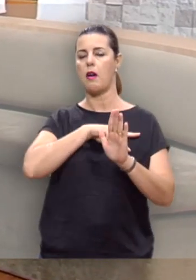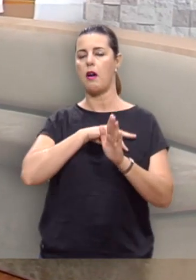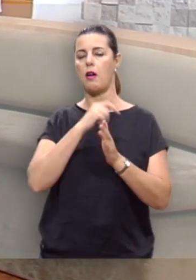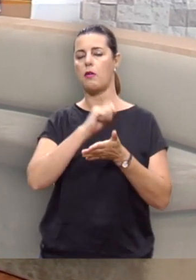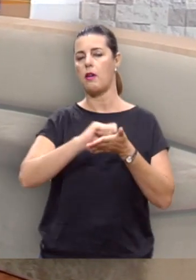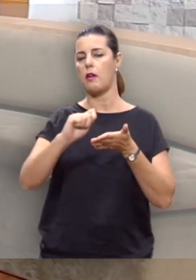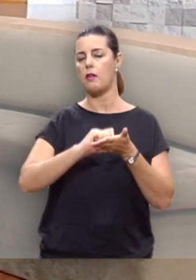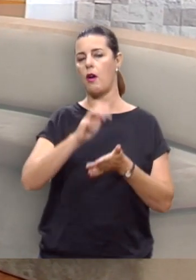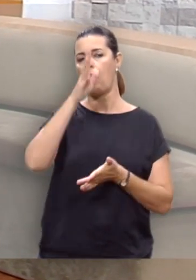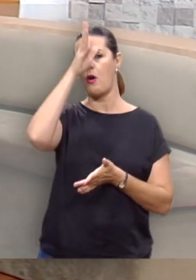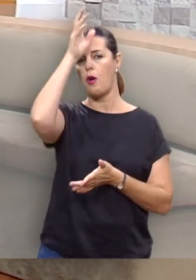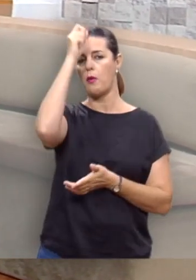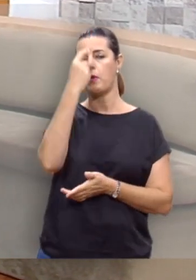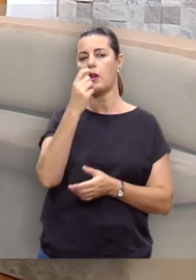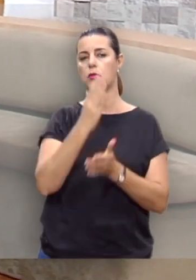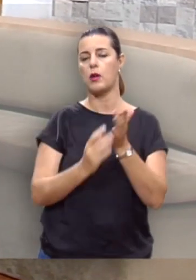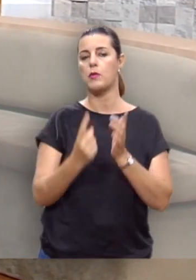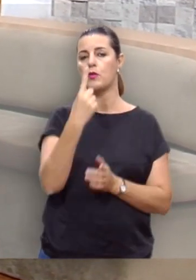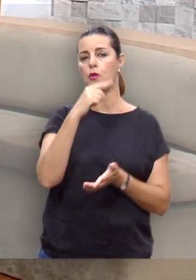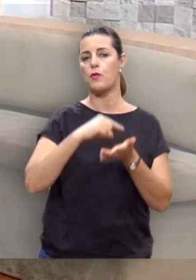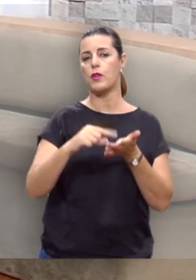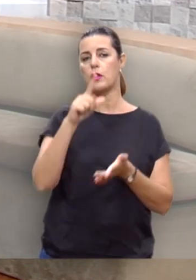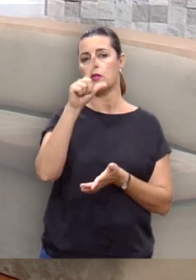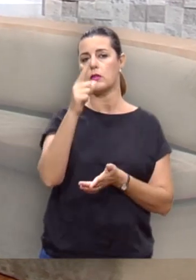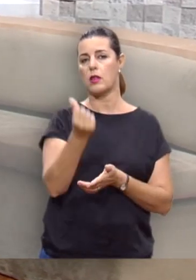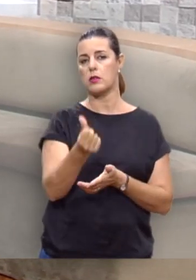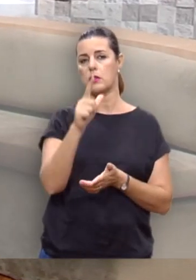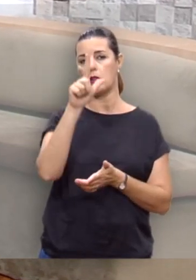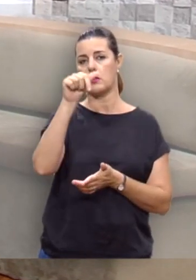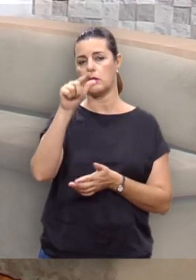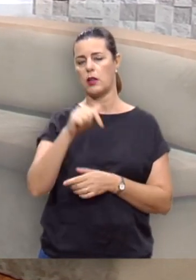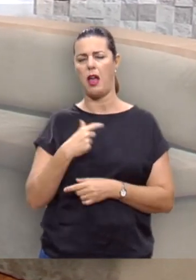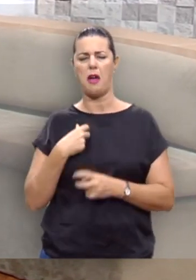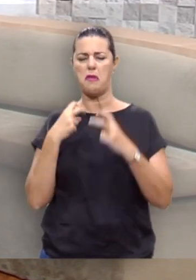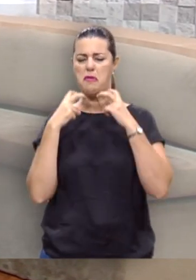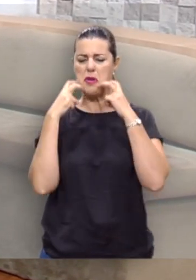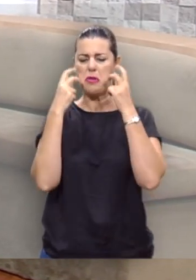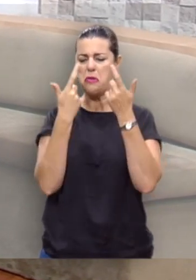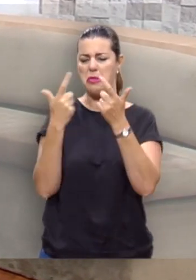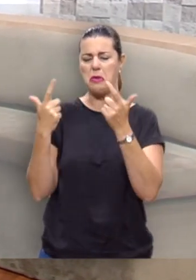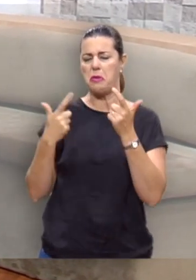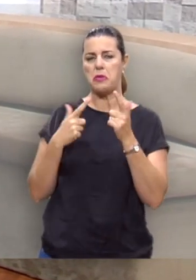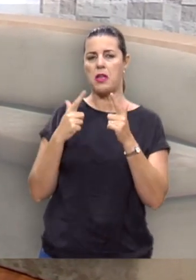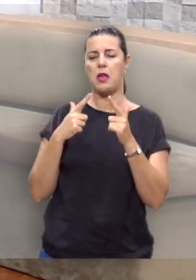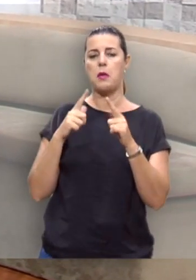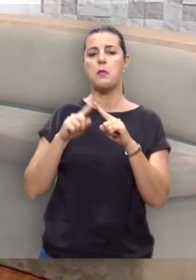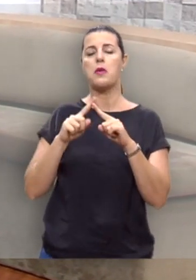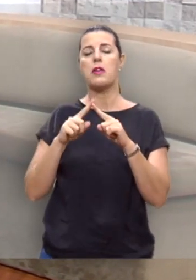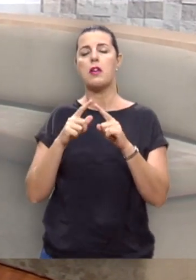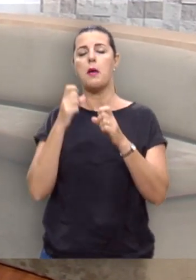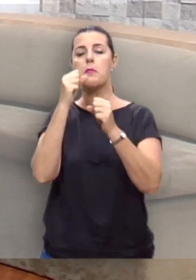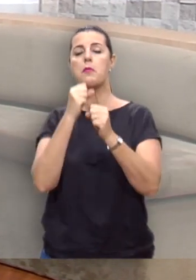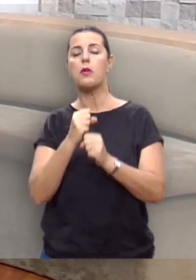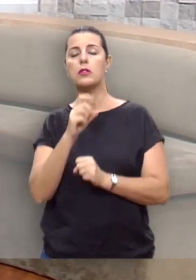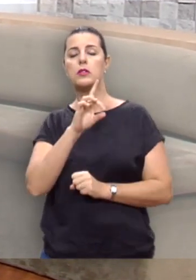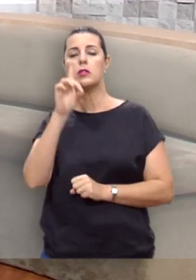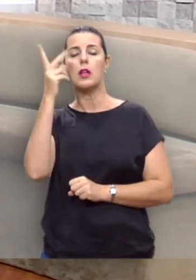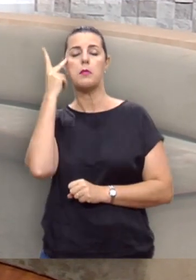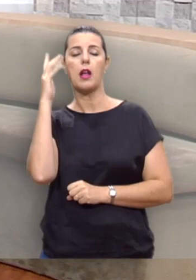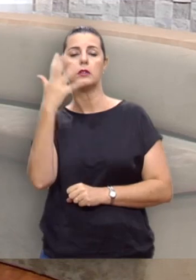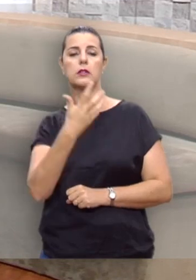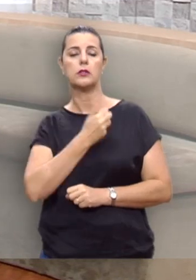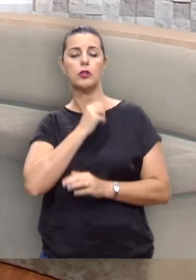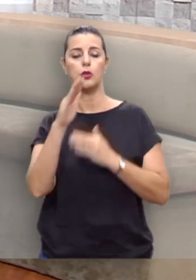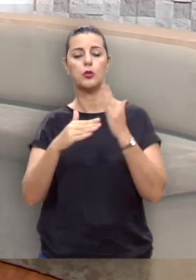escreveu em Romanos 1, 16 e 17. Eu não me envergonho do Evangelho, porque ele é o poder de Deus para a salvação de